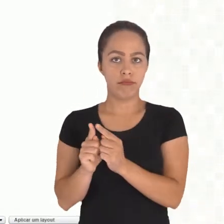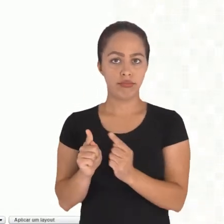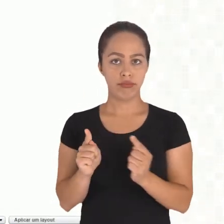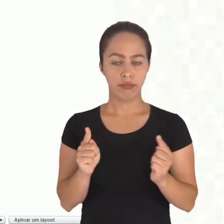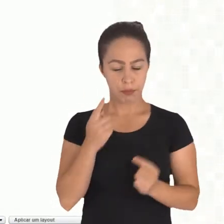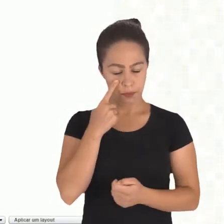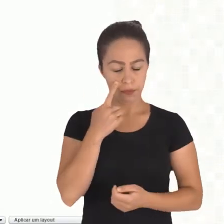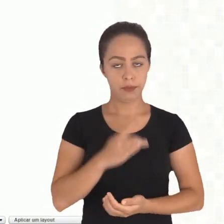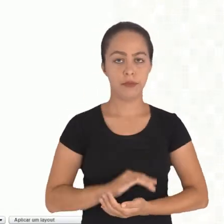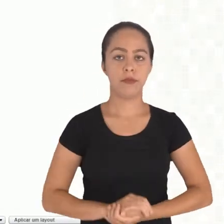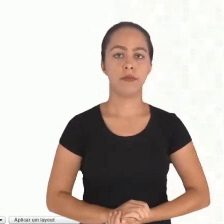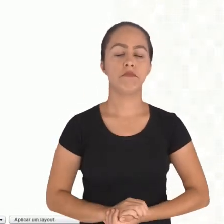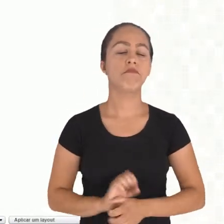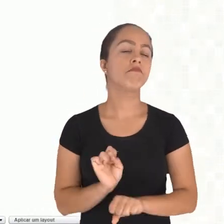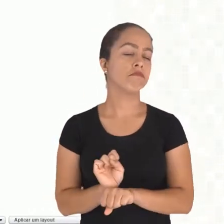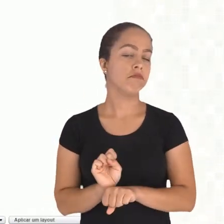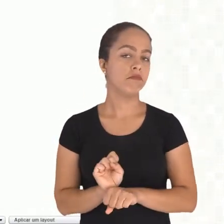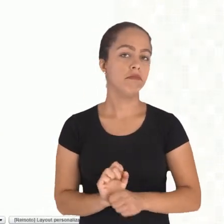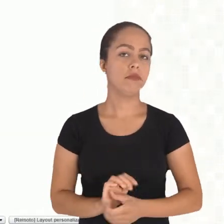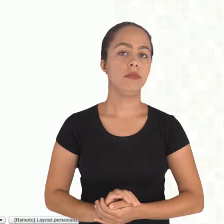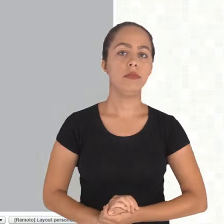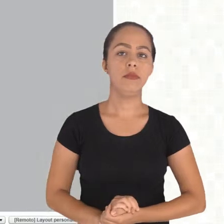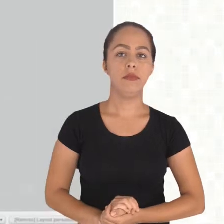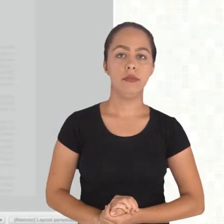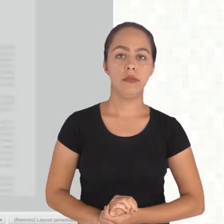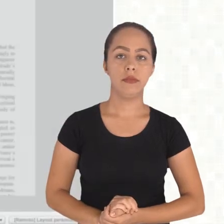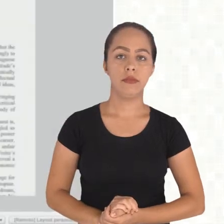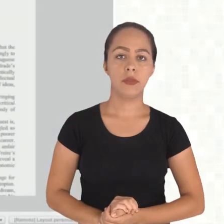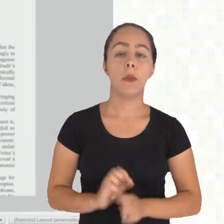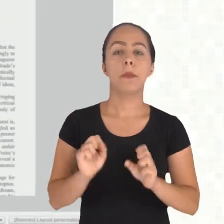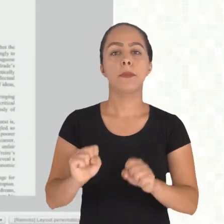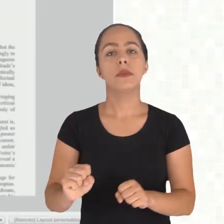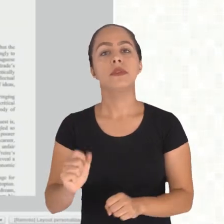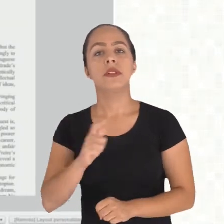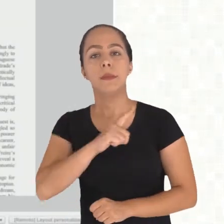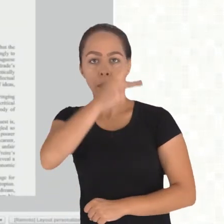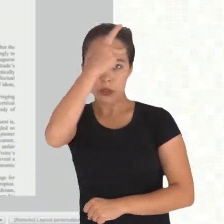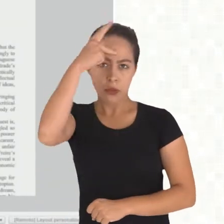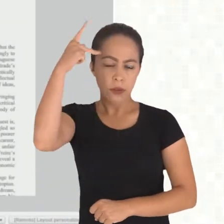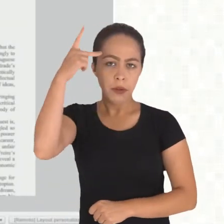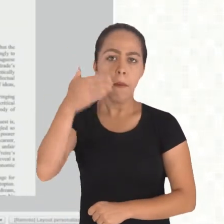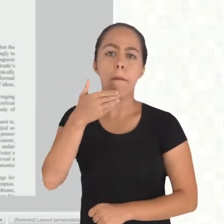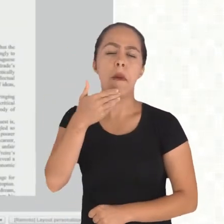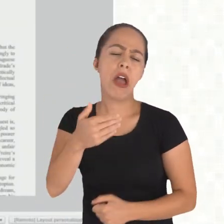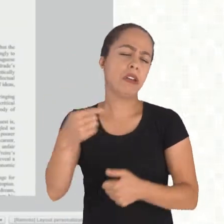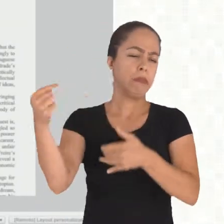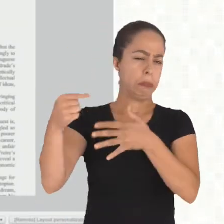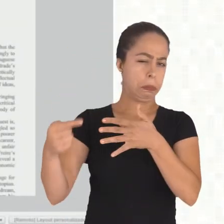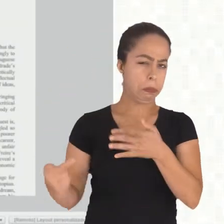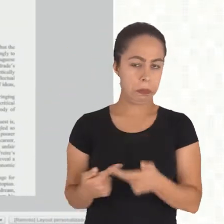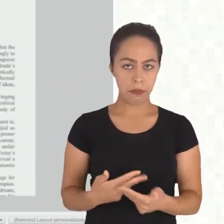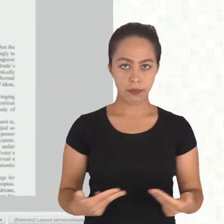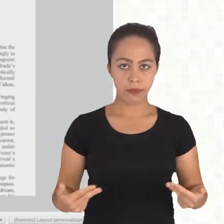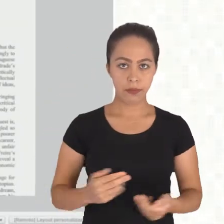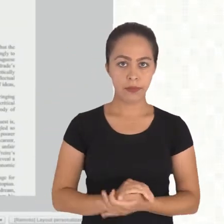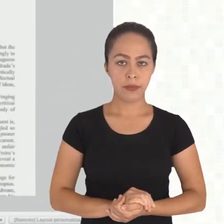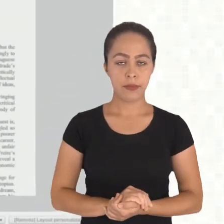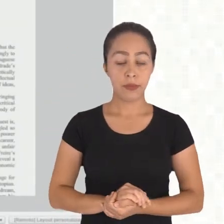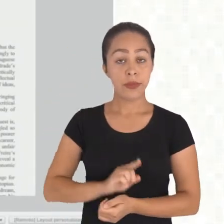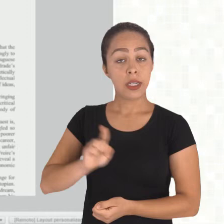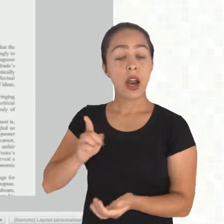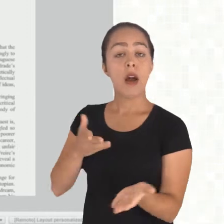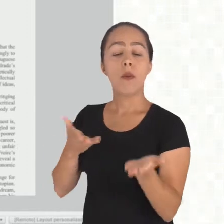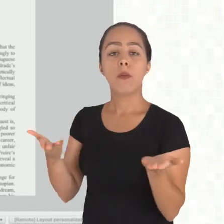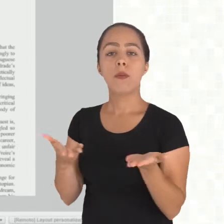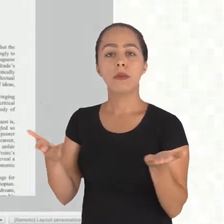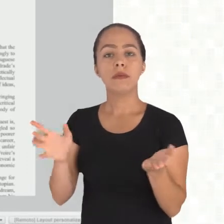quando ele carrega pode ser que peça para usar o plugin do flash pode ser que peçam algumas coisas aqui e vou habilitar